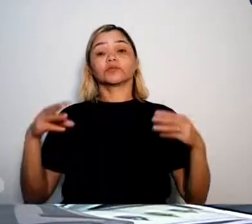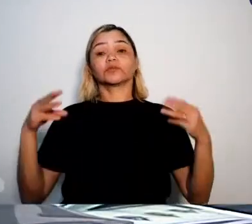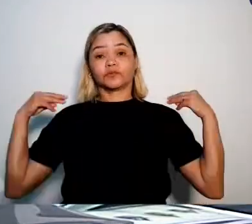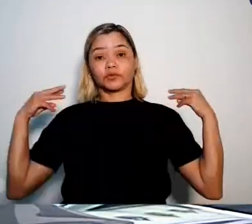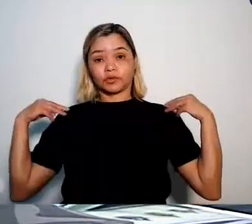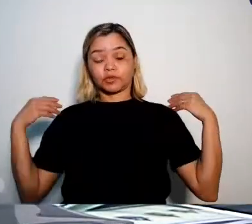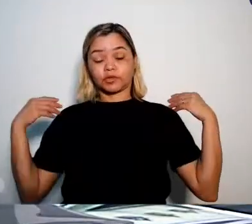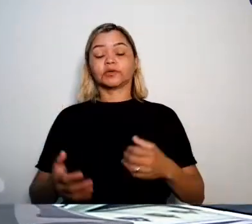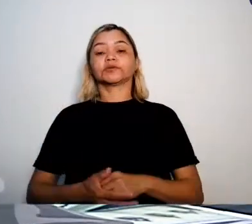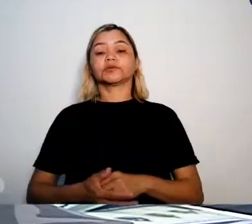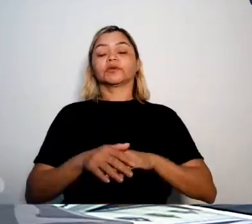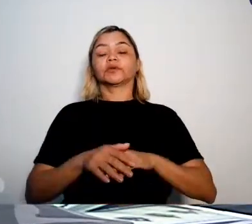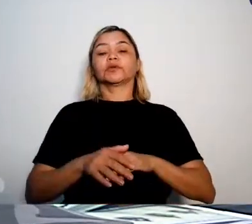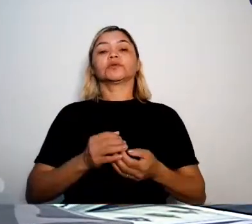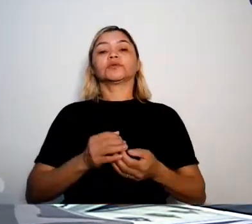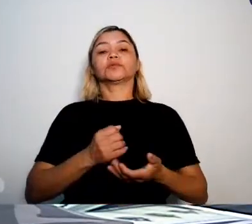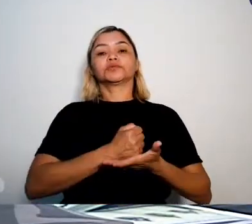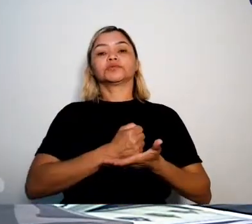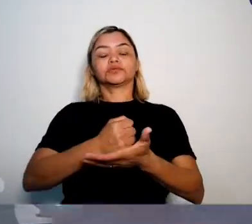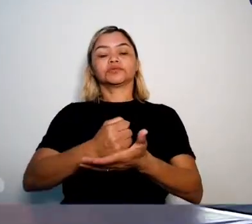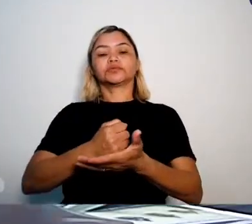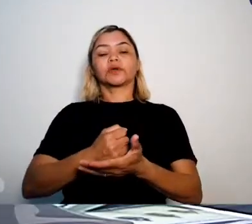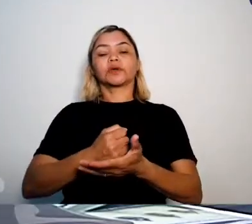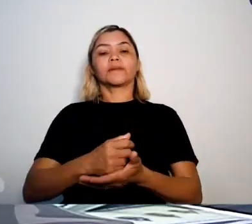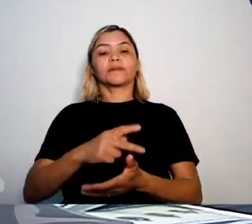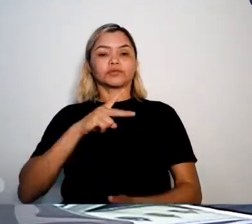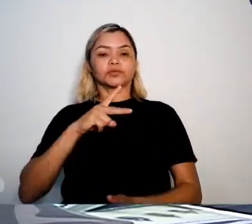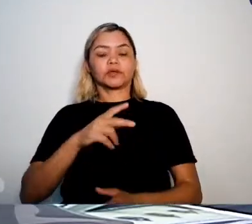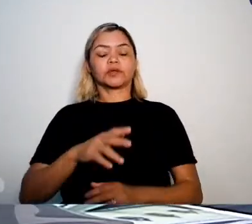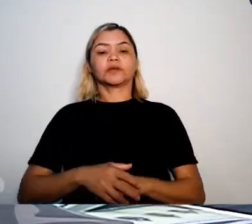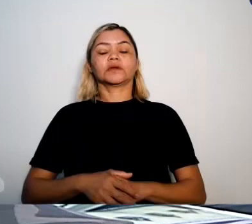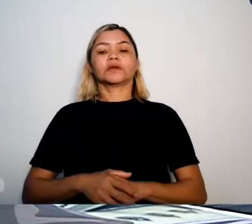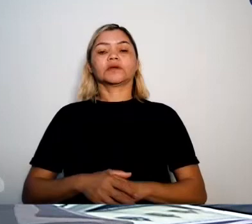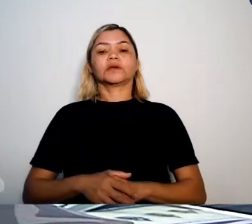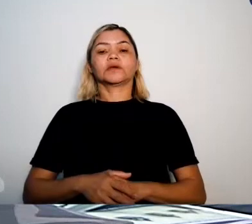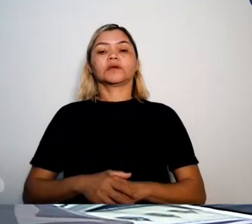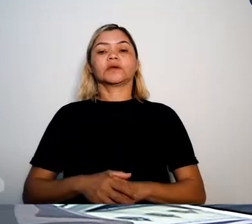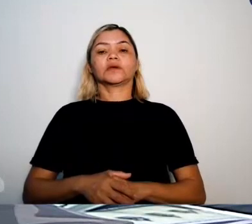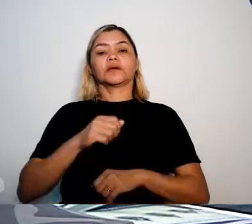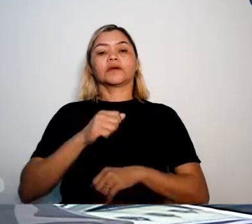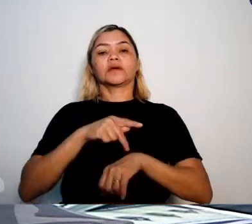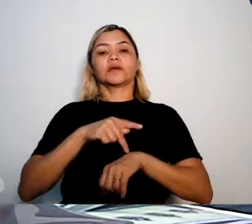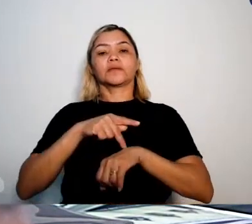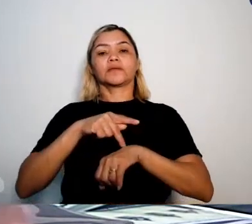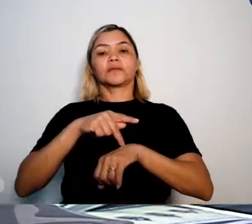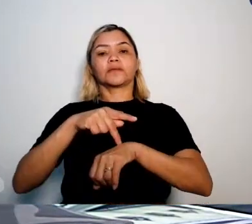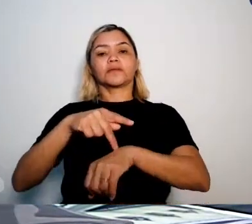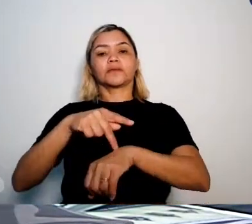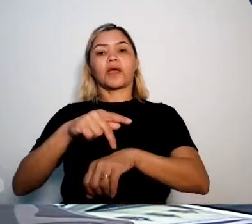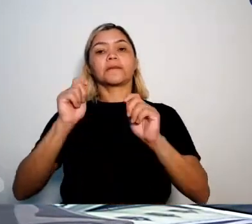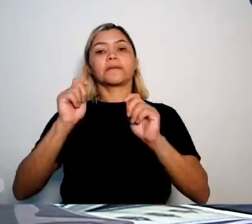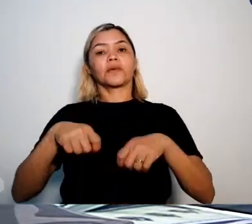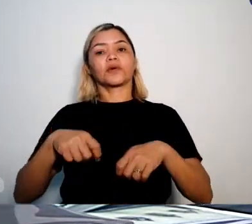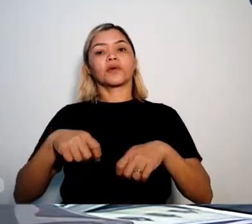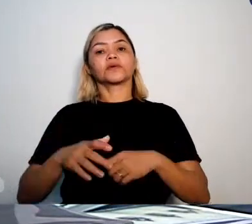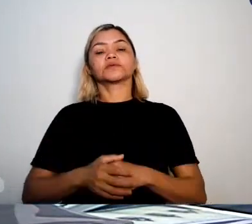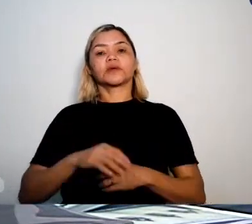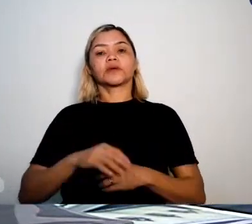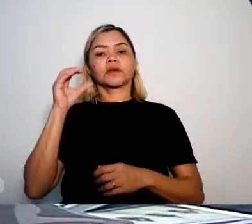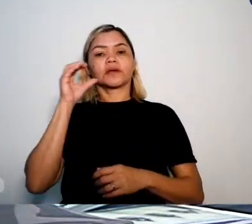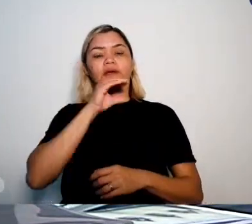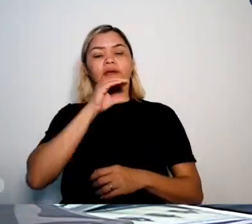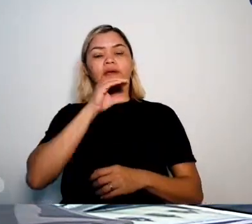transporte individual, através de aplicativos, possam agilizar a regularização da